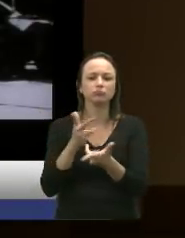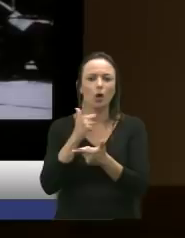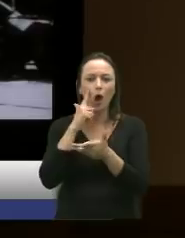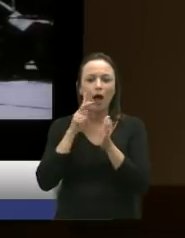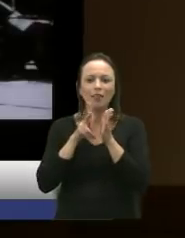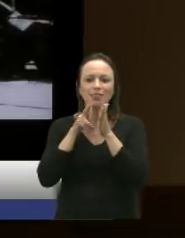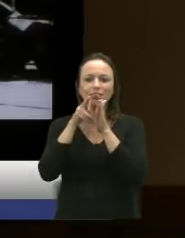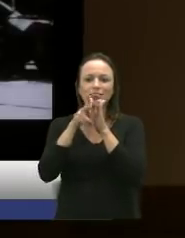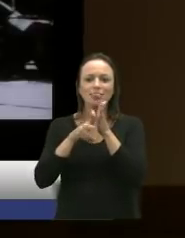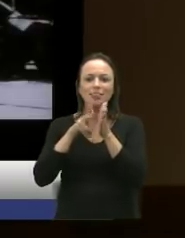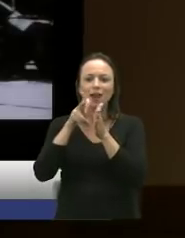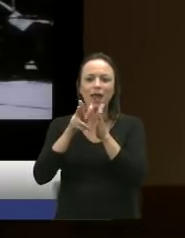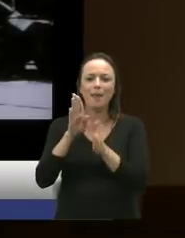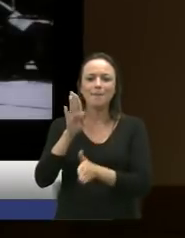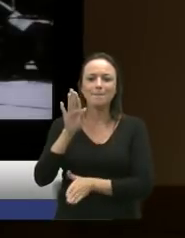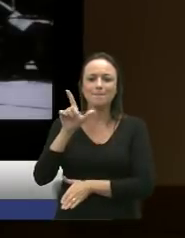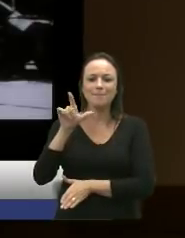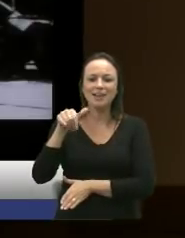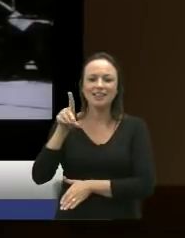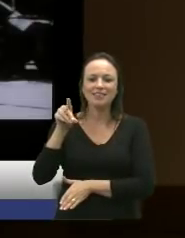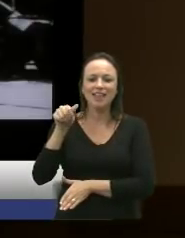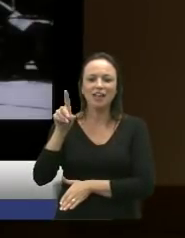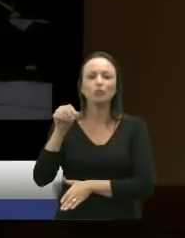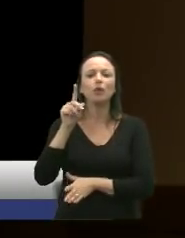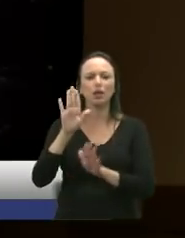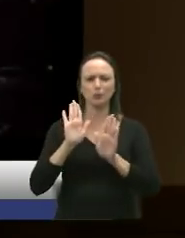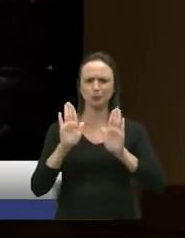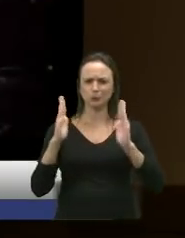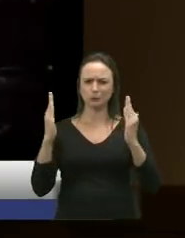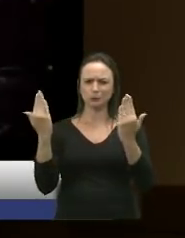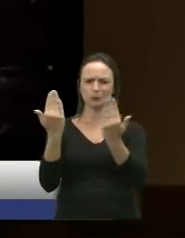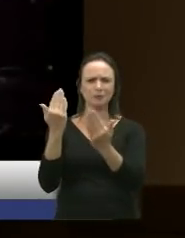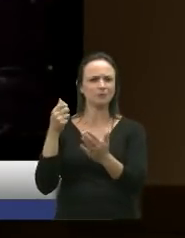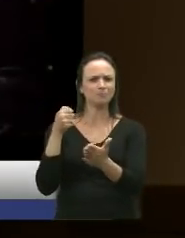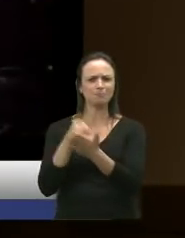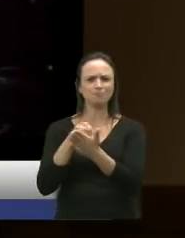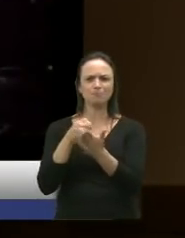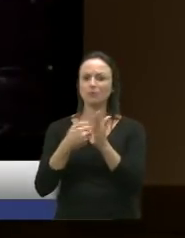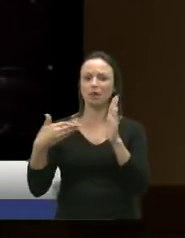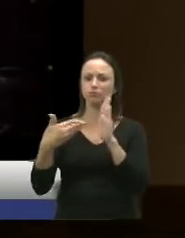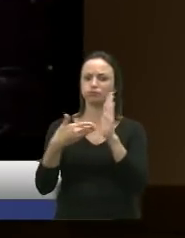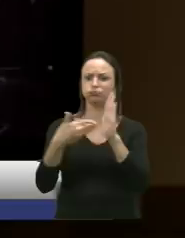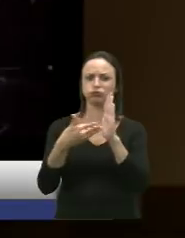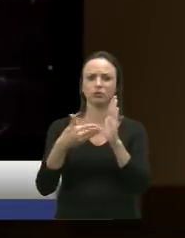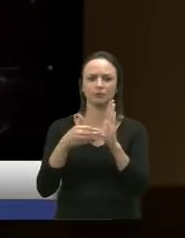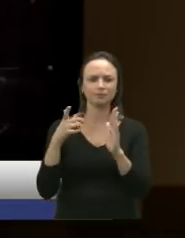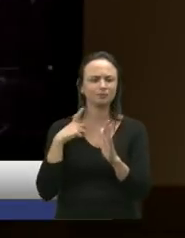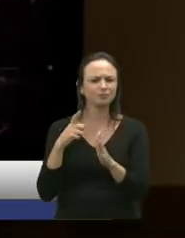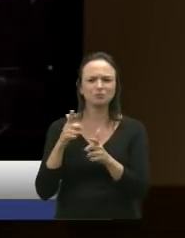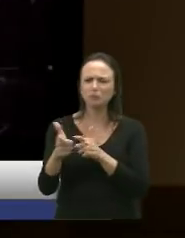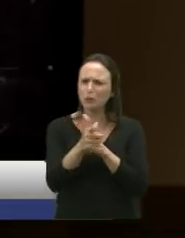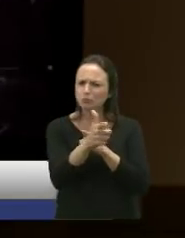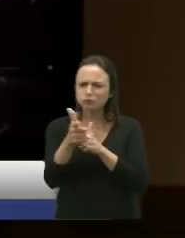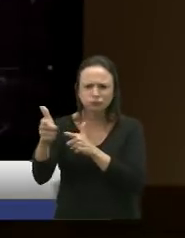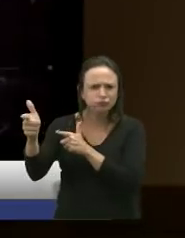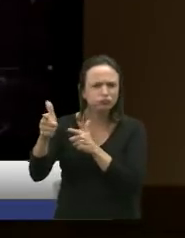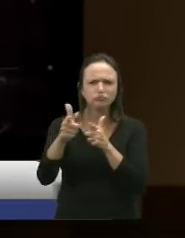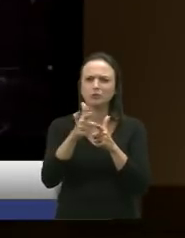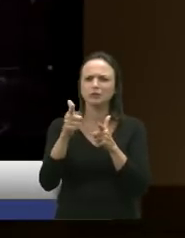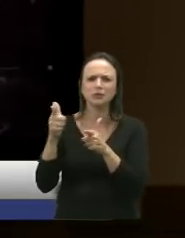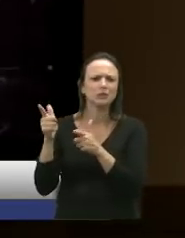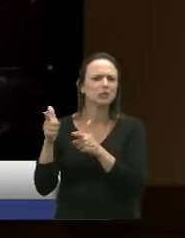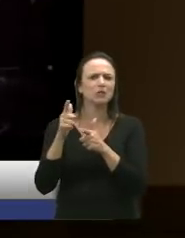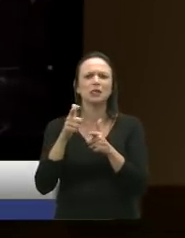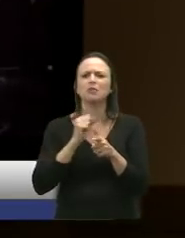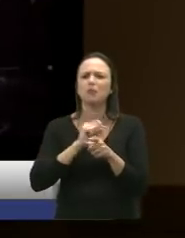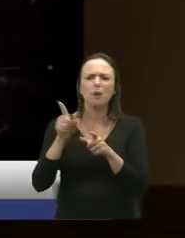blindado. E nos vagões nós colocávamos canhões, metralhadoras, fuzis, invadia a posição do inimigo, acendia o holofote